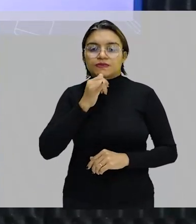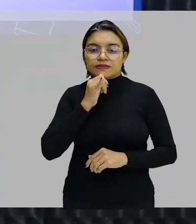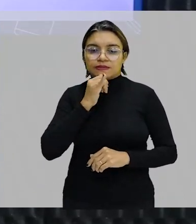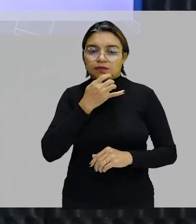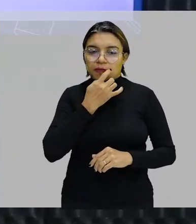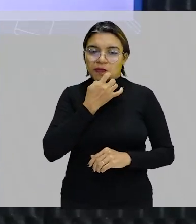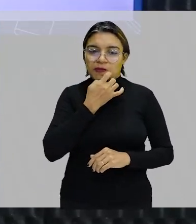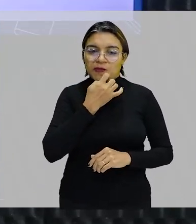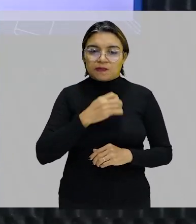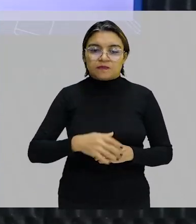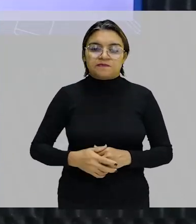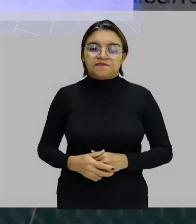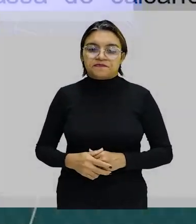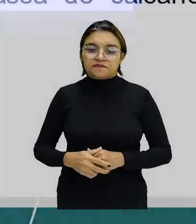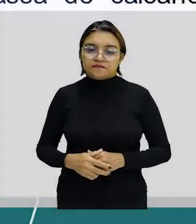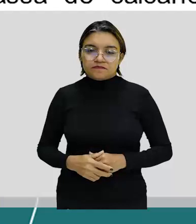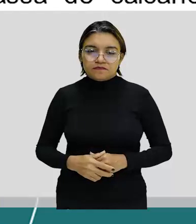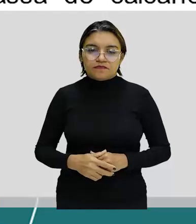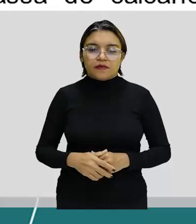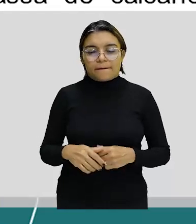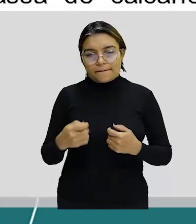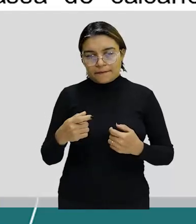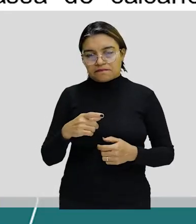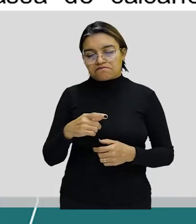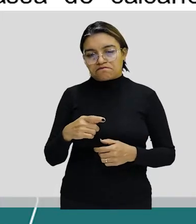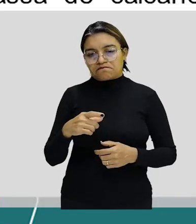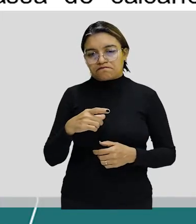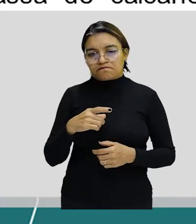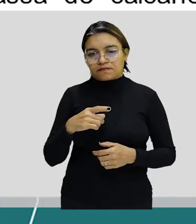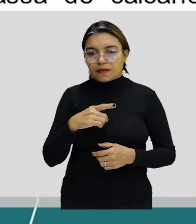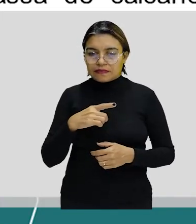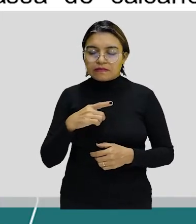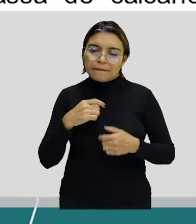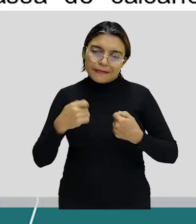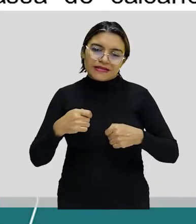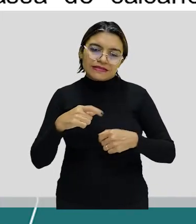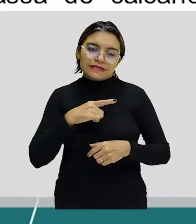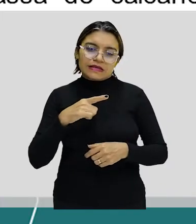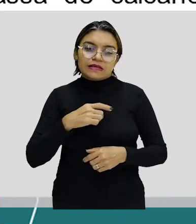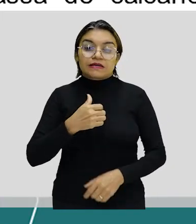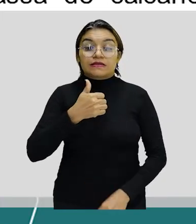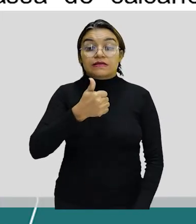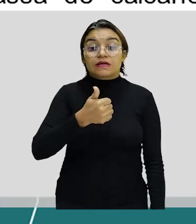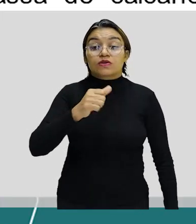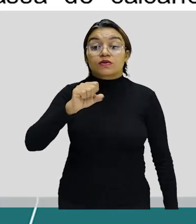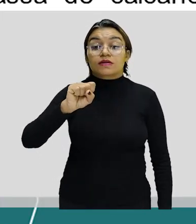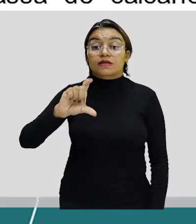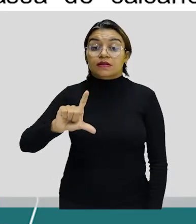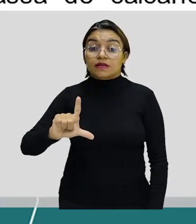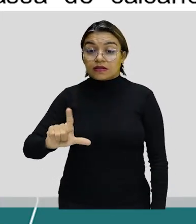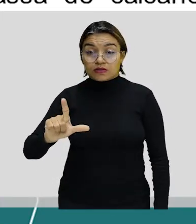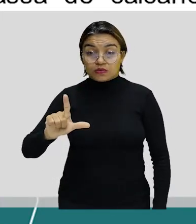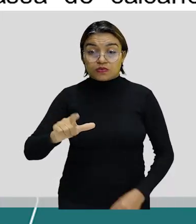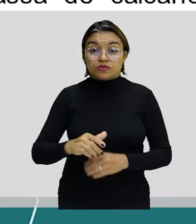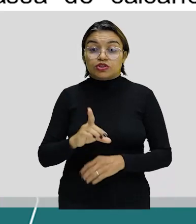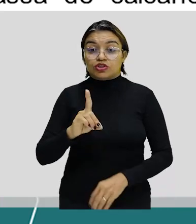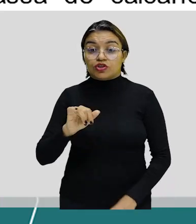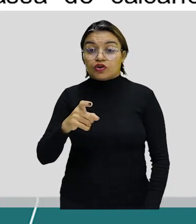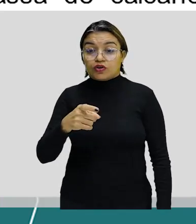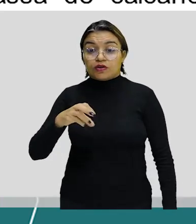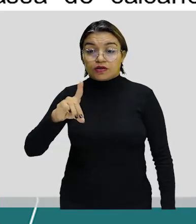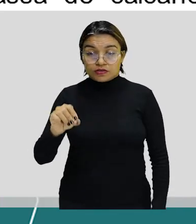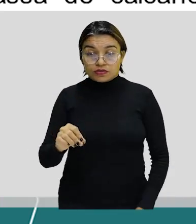exemplo. Olha só. Deseja-se obter 180 litros de dióxido de carbono